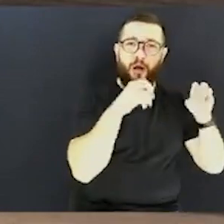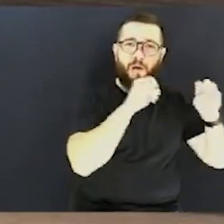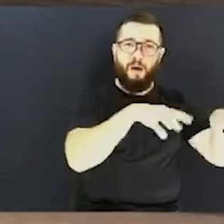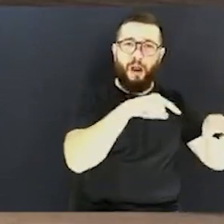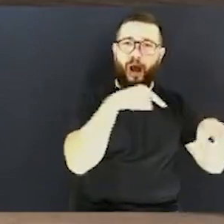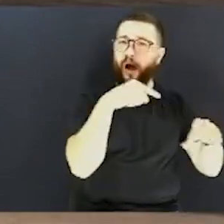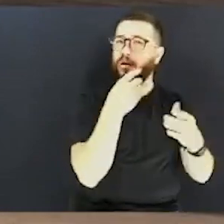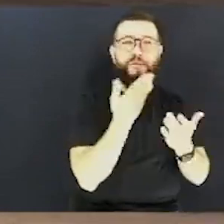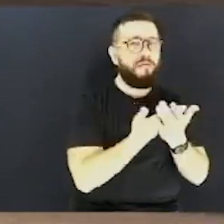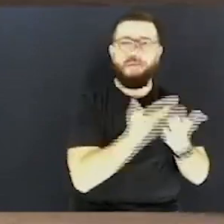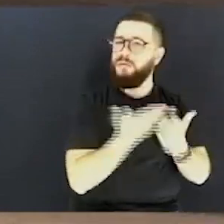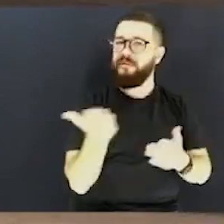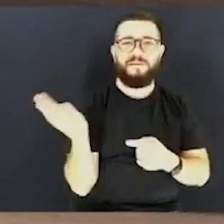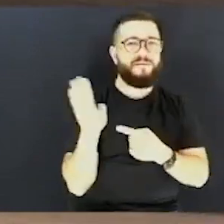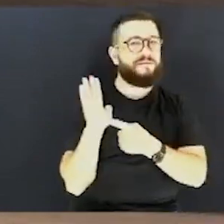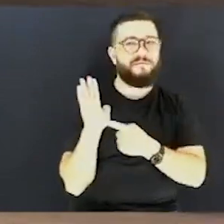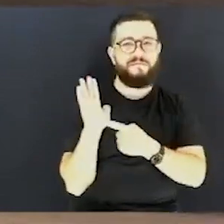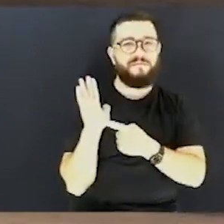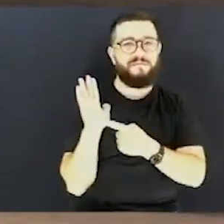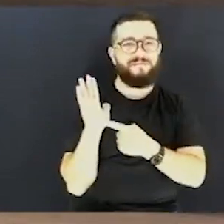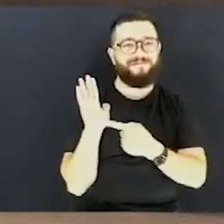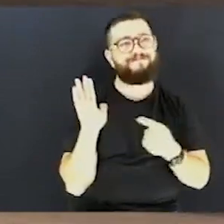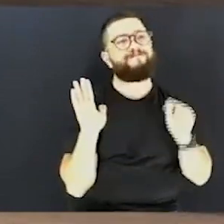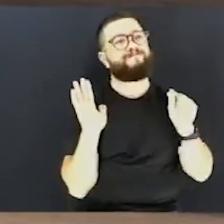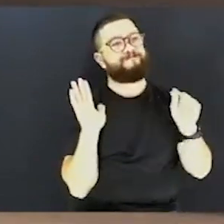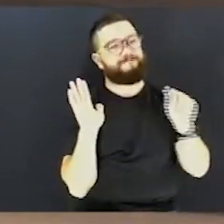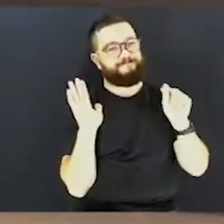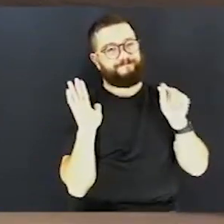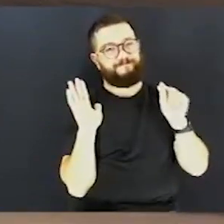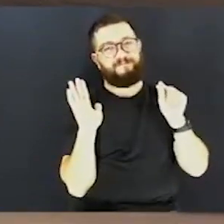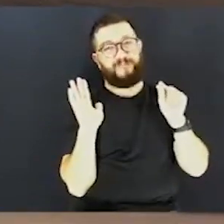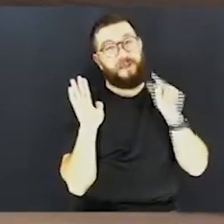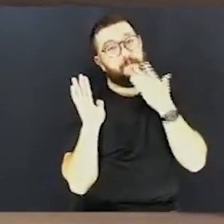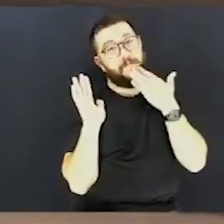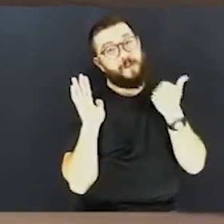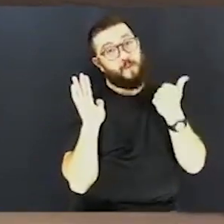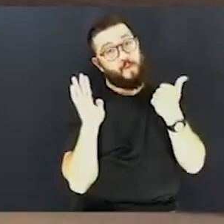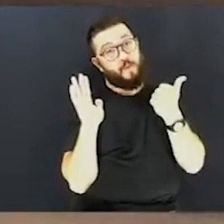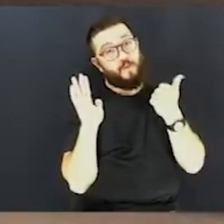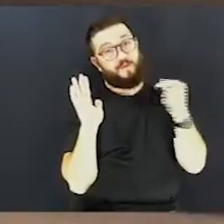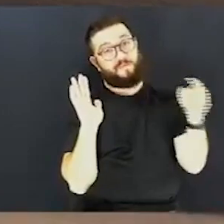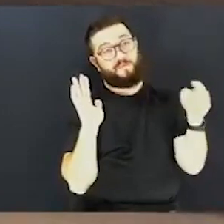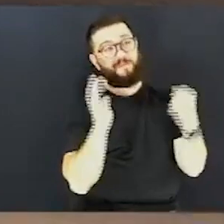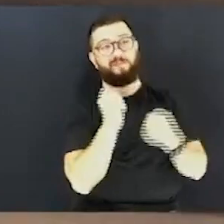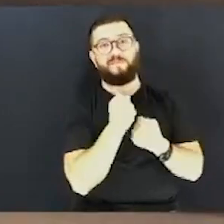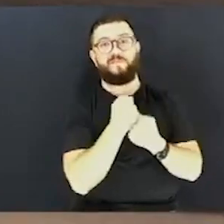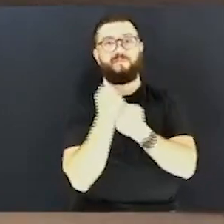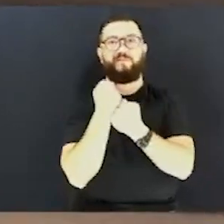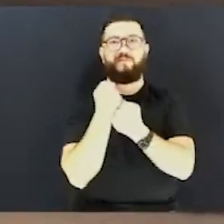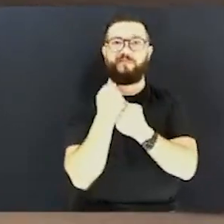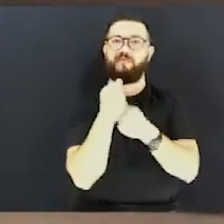Educação, para que a gente aí tivesse o respaldo, né, e atendesse toda a